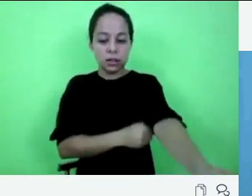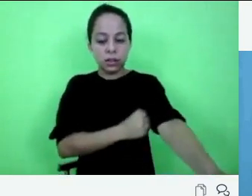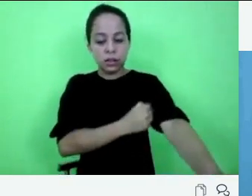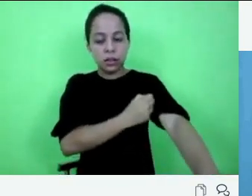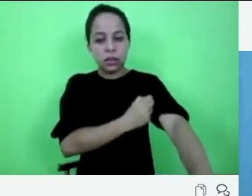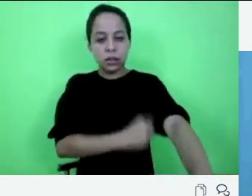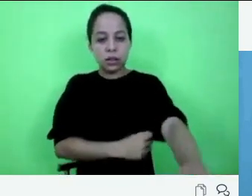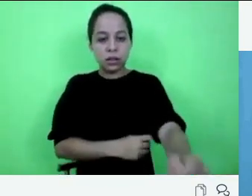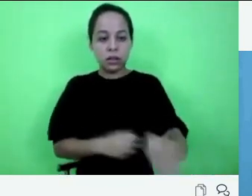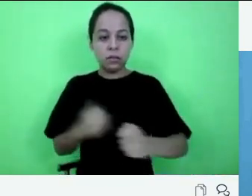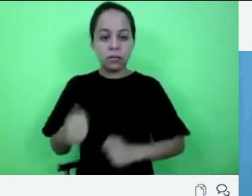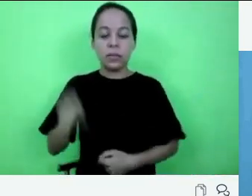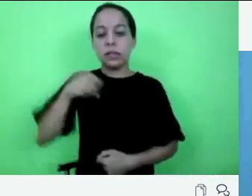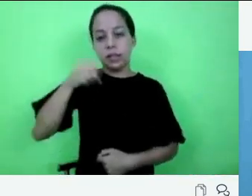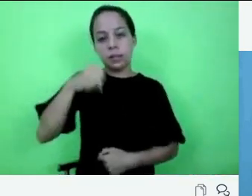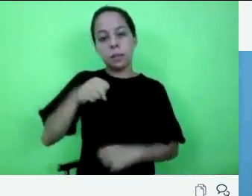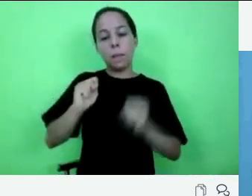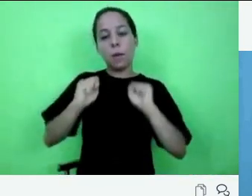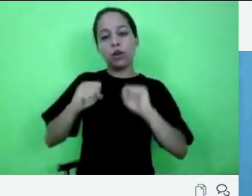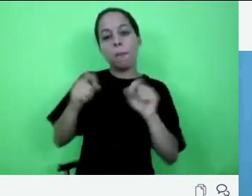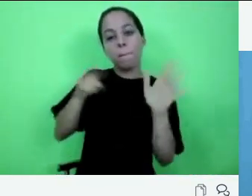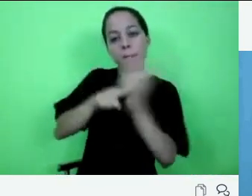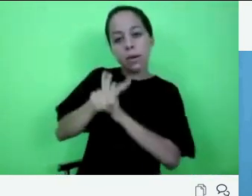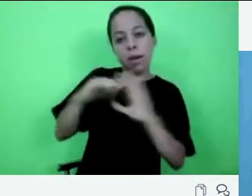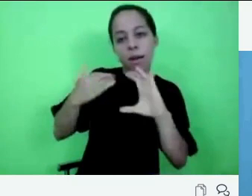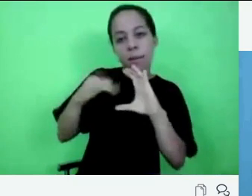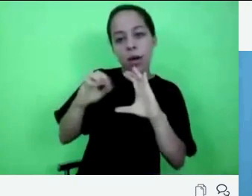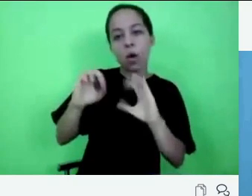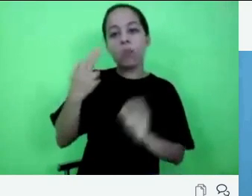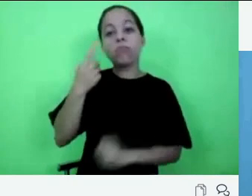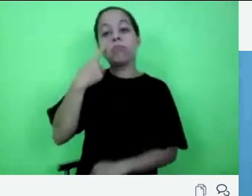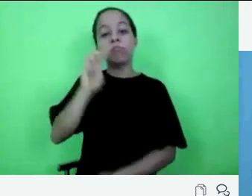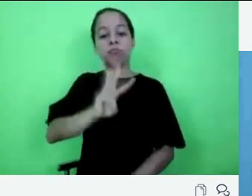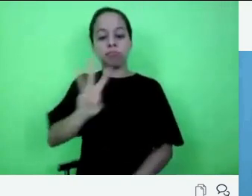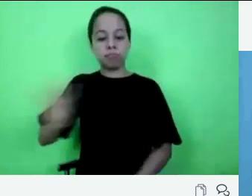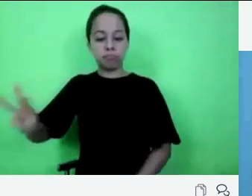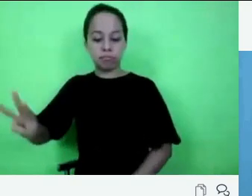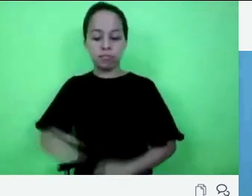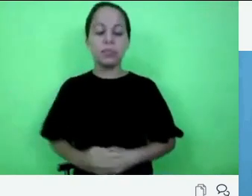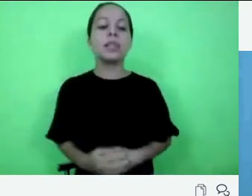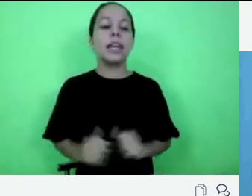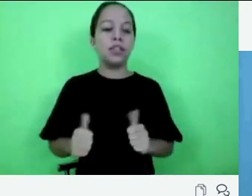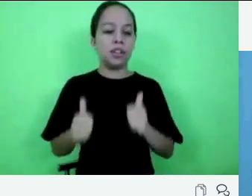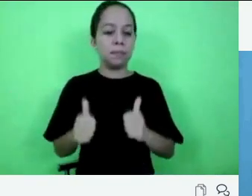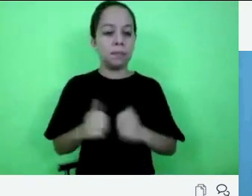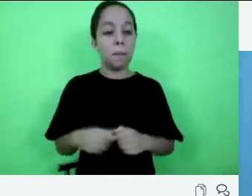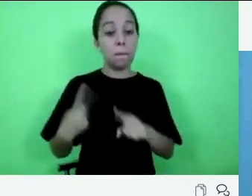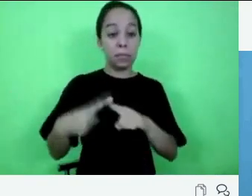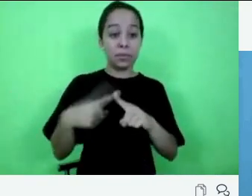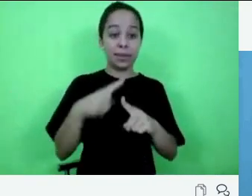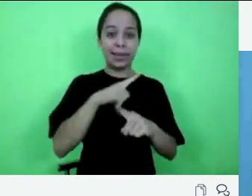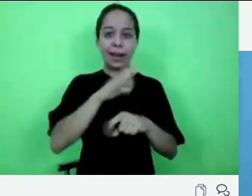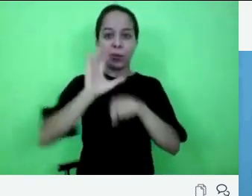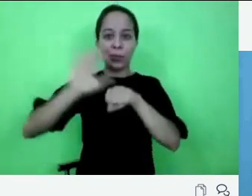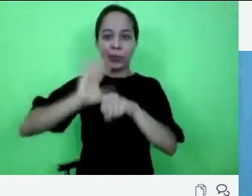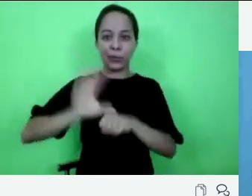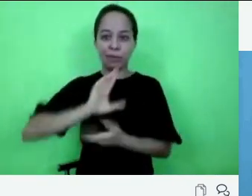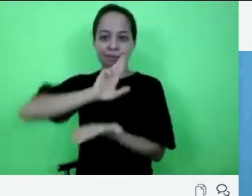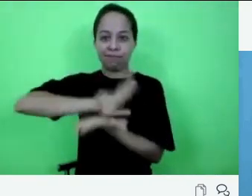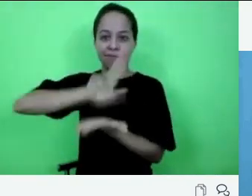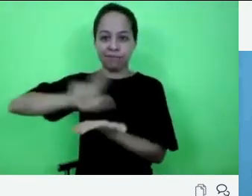chat, ou pelo e-mail, ou aguardar a publicação depois. Porque são muitos cursos, muitos códigos de vaga.